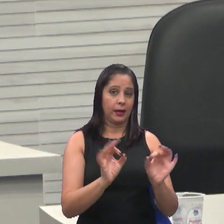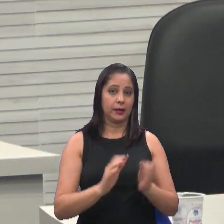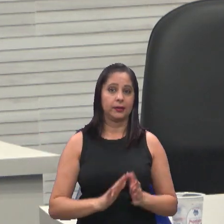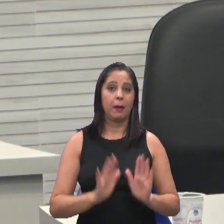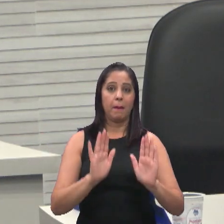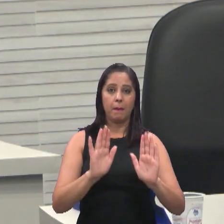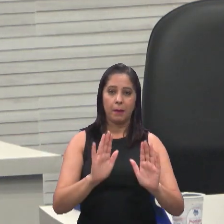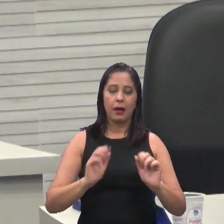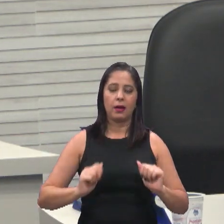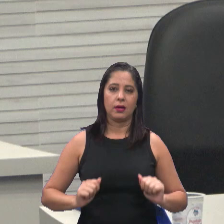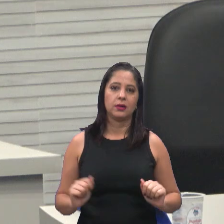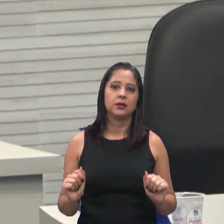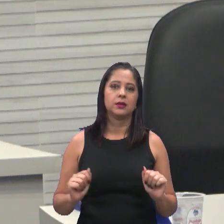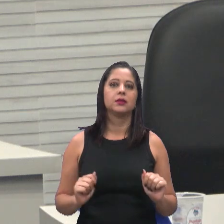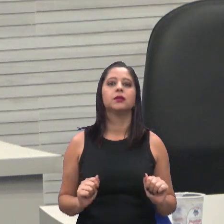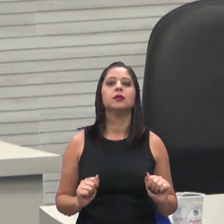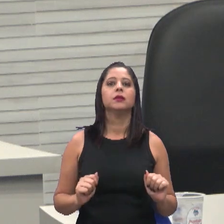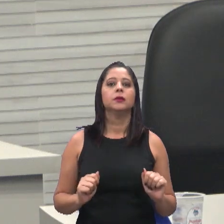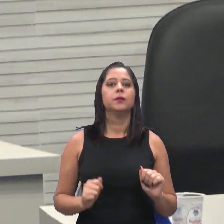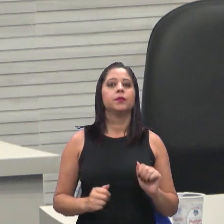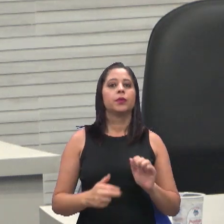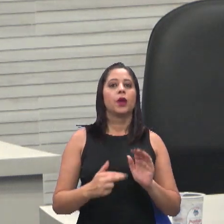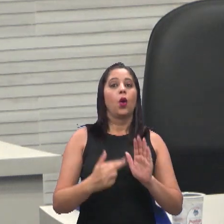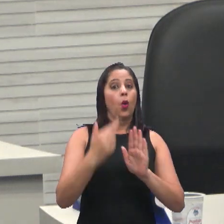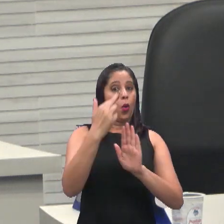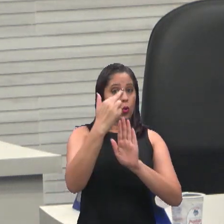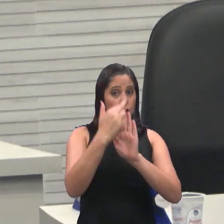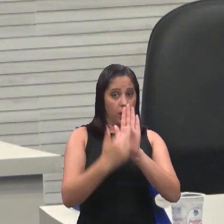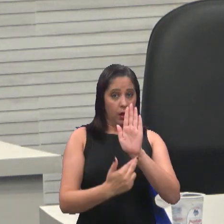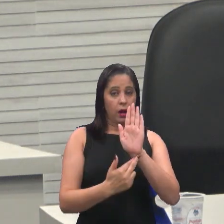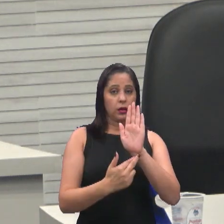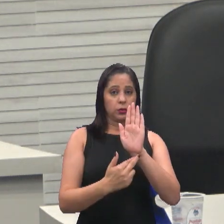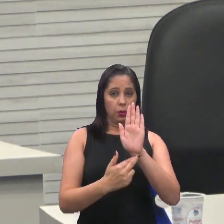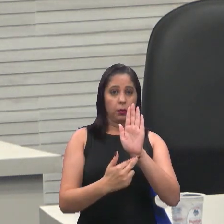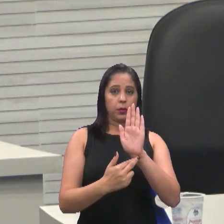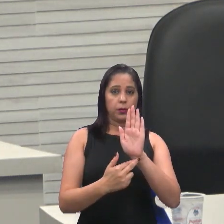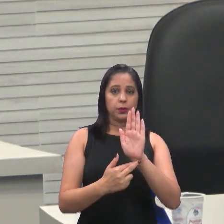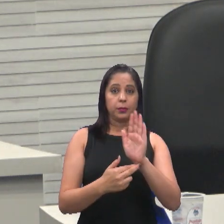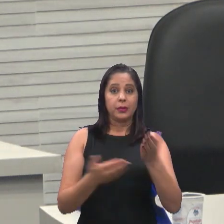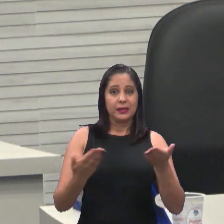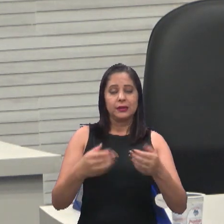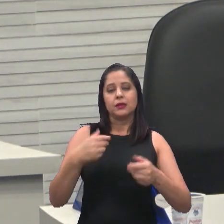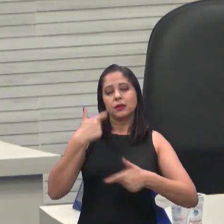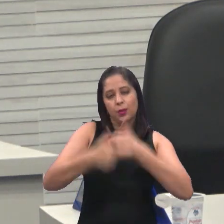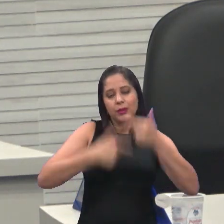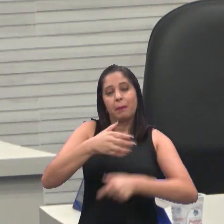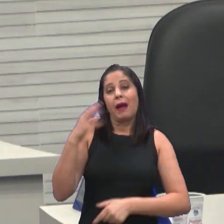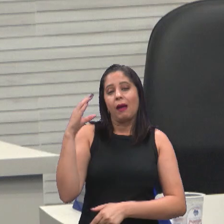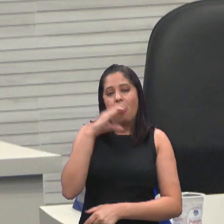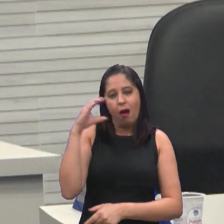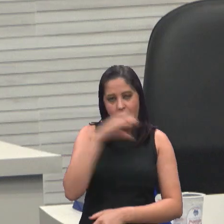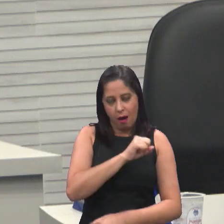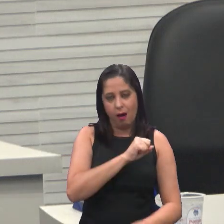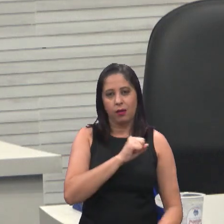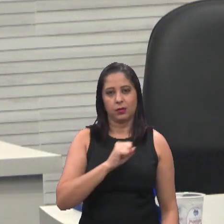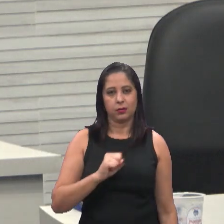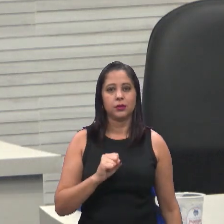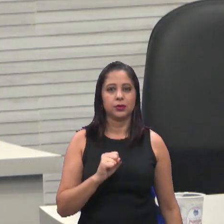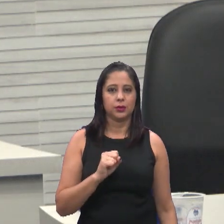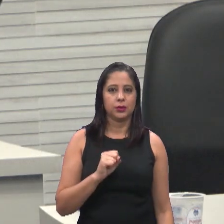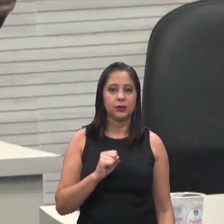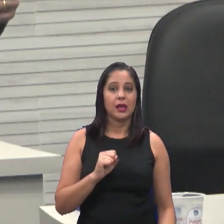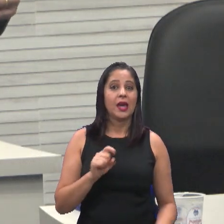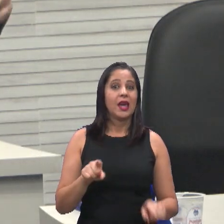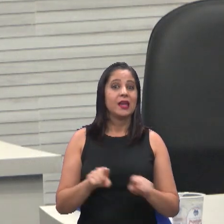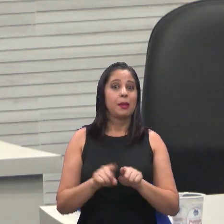né? E tendo essas árvores, quem sabe o trabalho seja mais rápido e também, posteriormente, também fazer